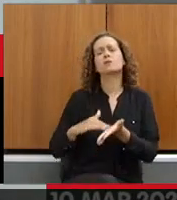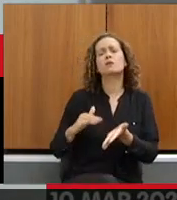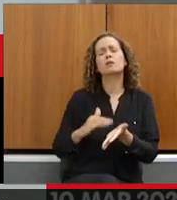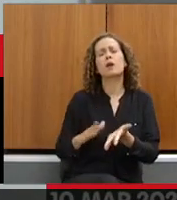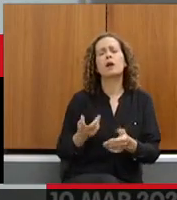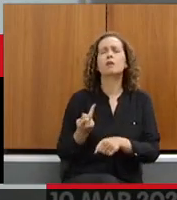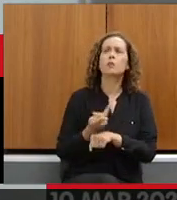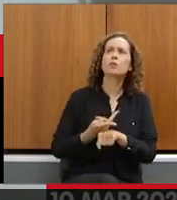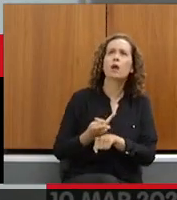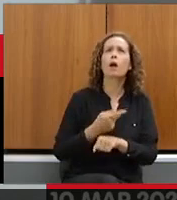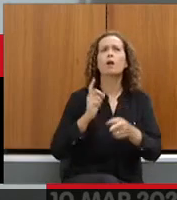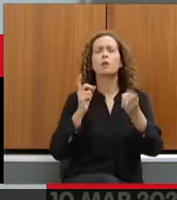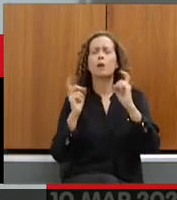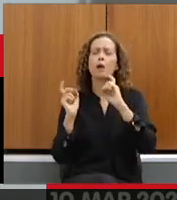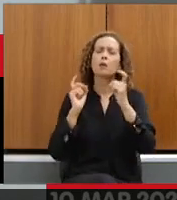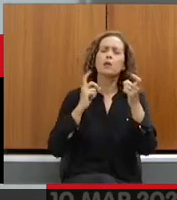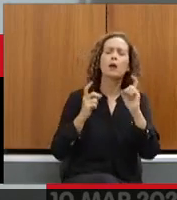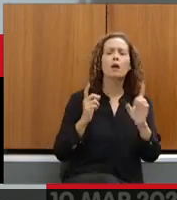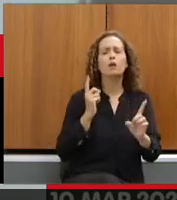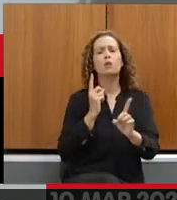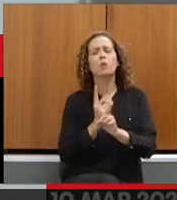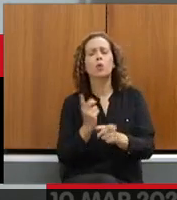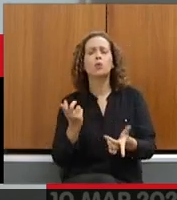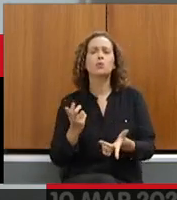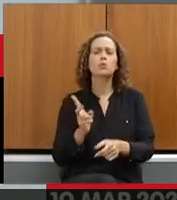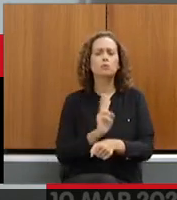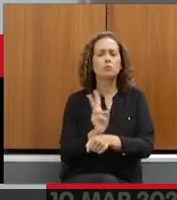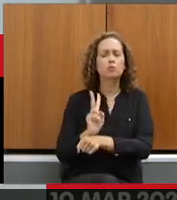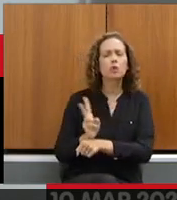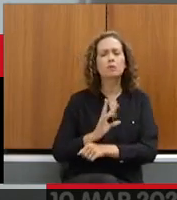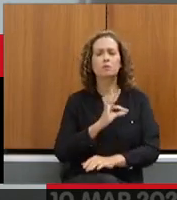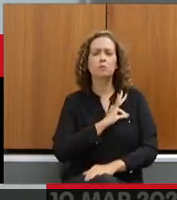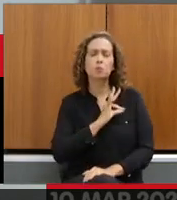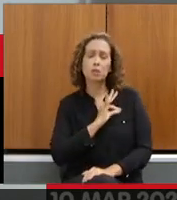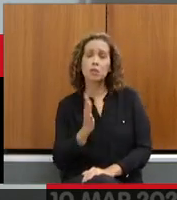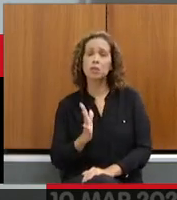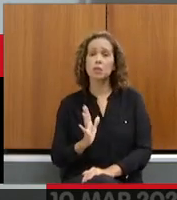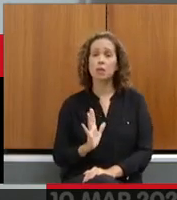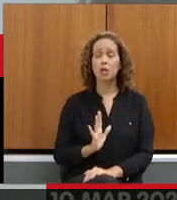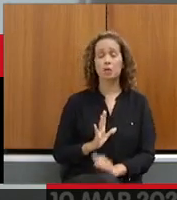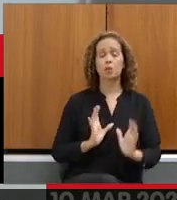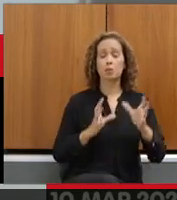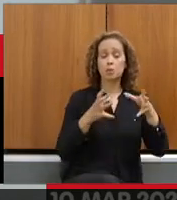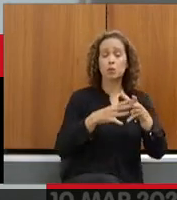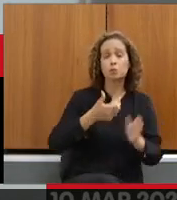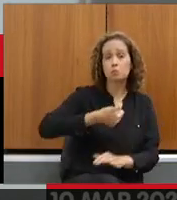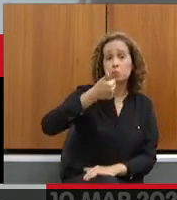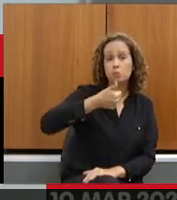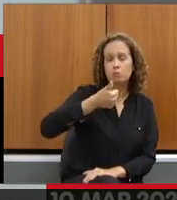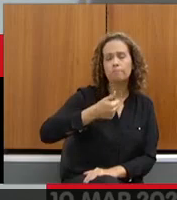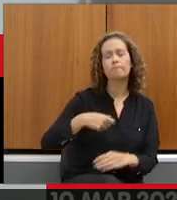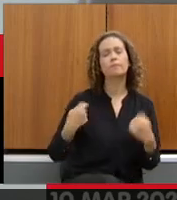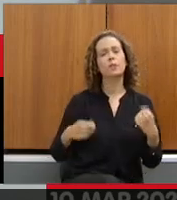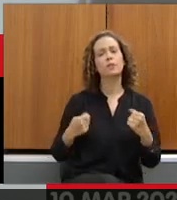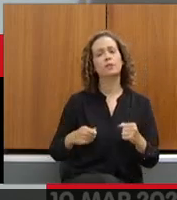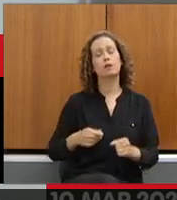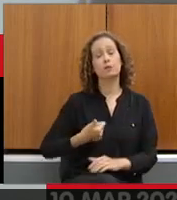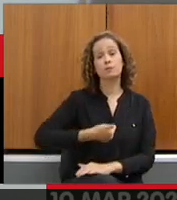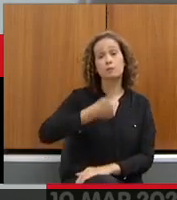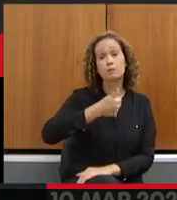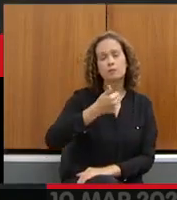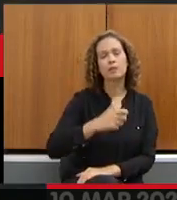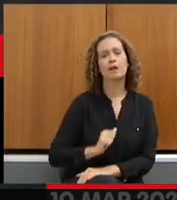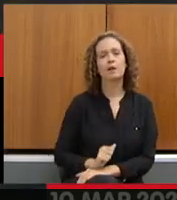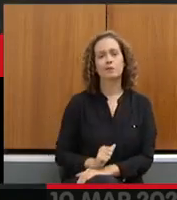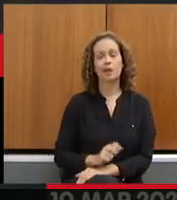buscado fazer reunião encontro com o chefe de polícia para priorizar deveria ter priorizado ao invés de